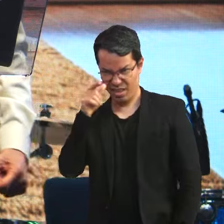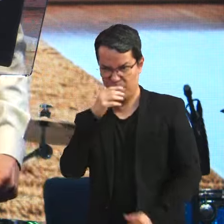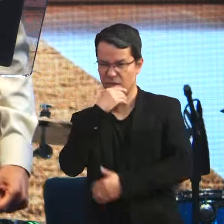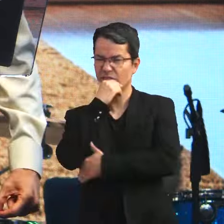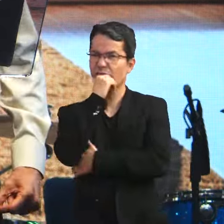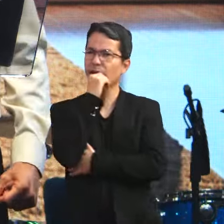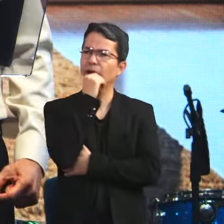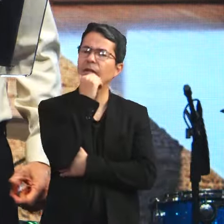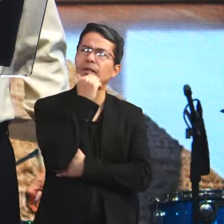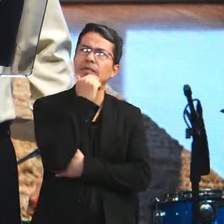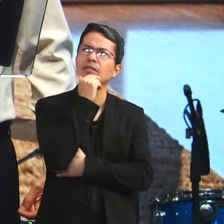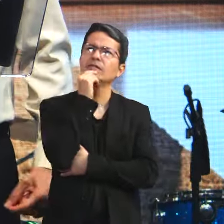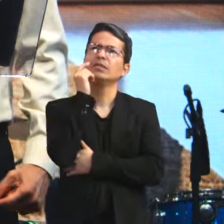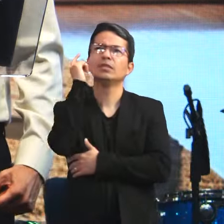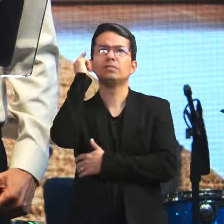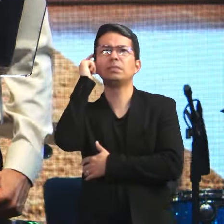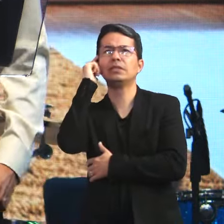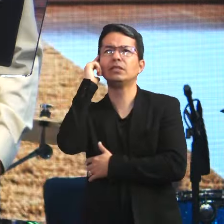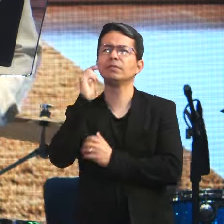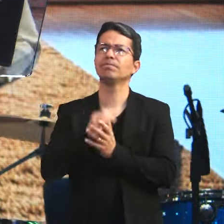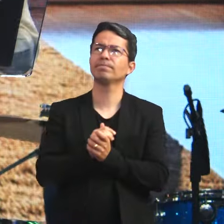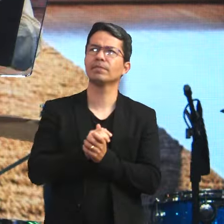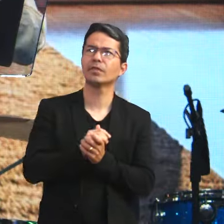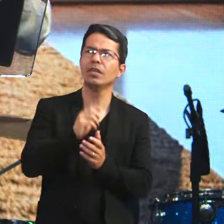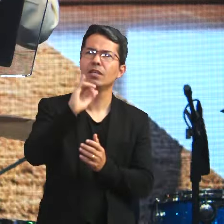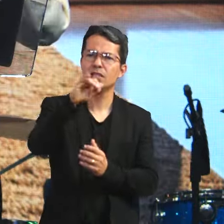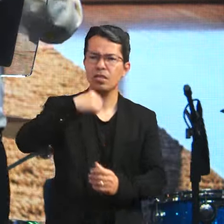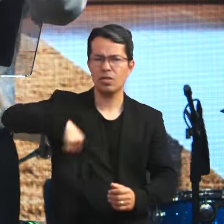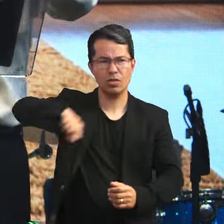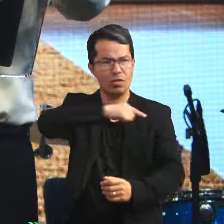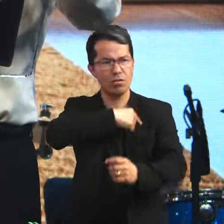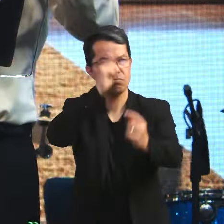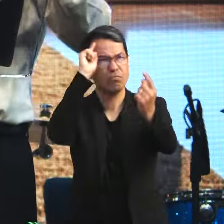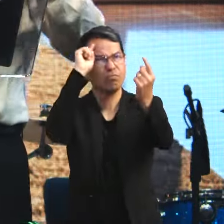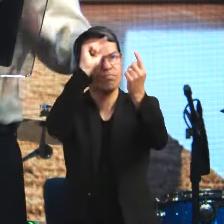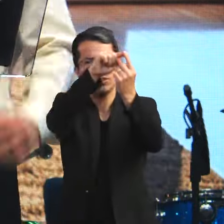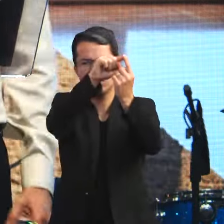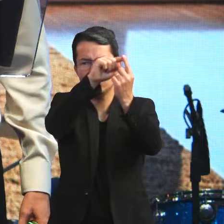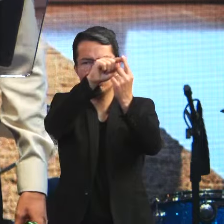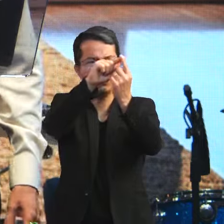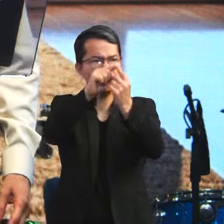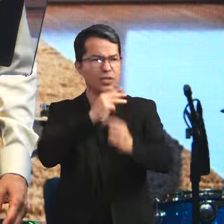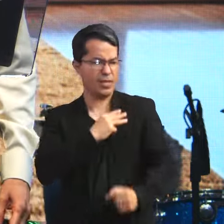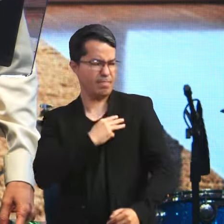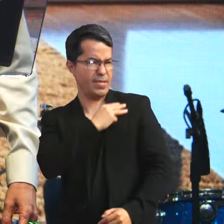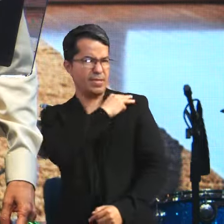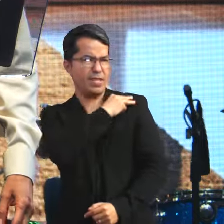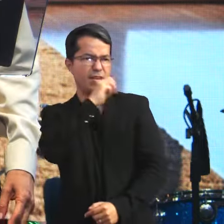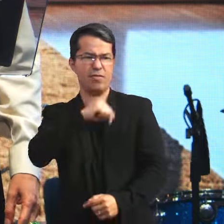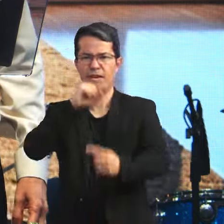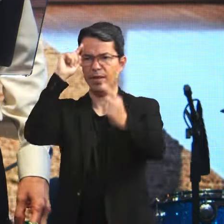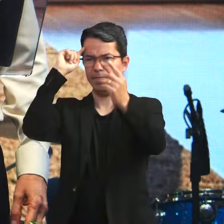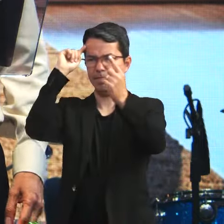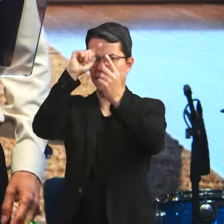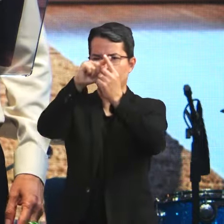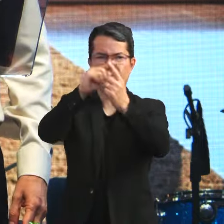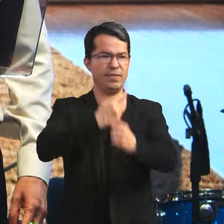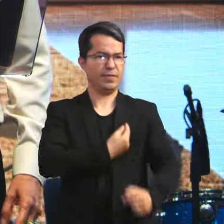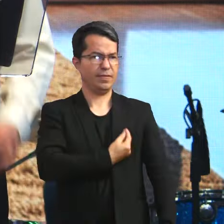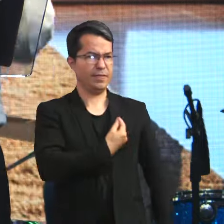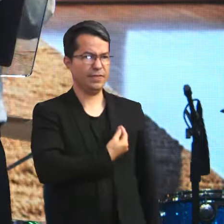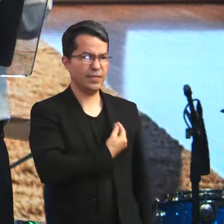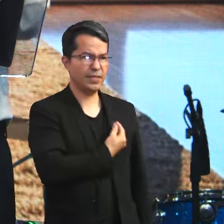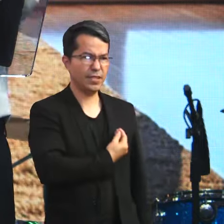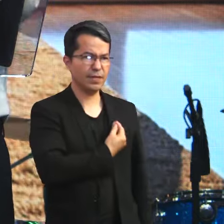quando nós temos ISO como noso maor de vida quando isso se o motiv da Nosa